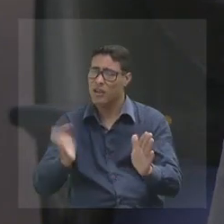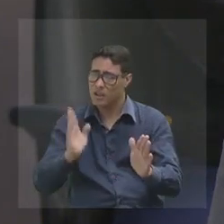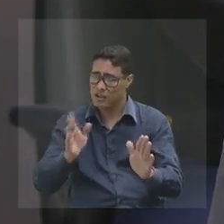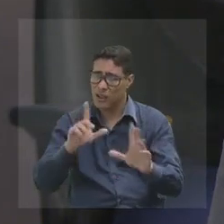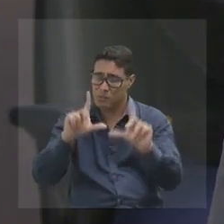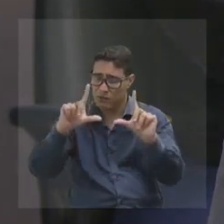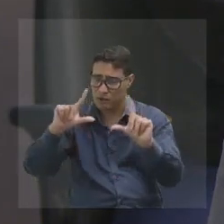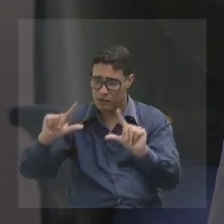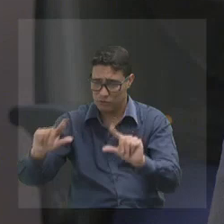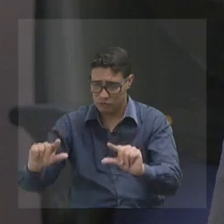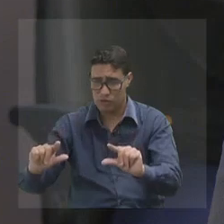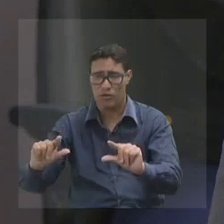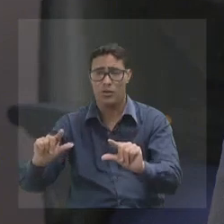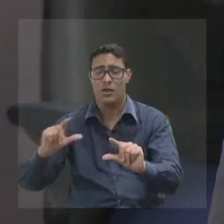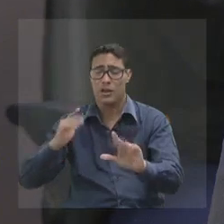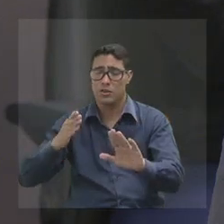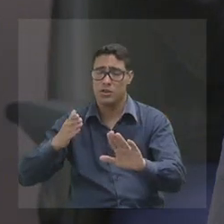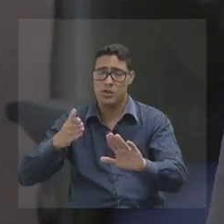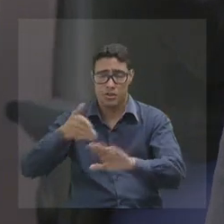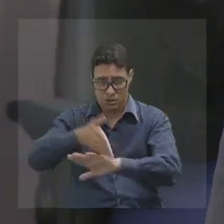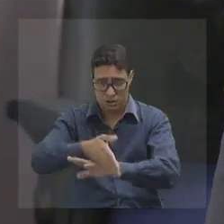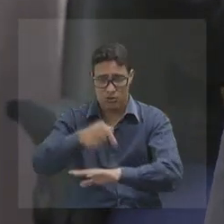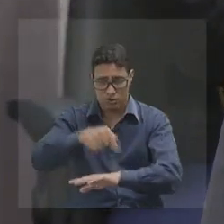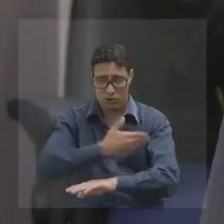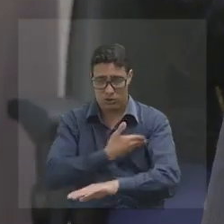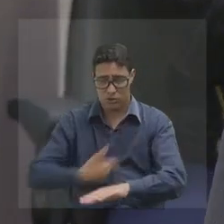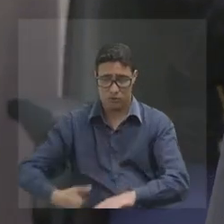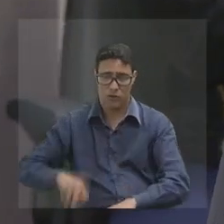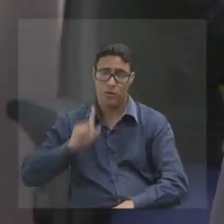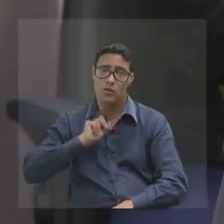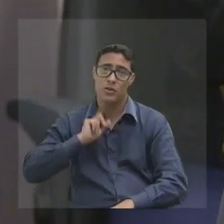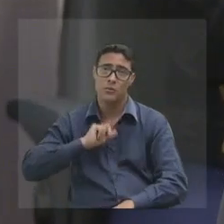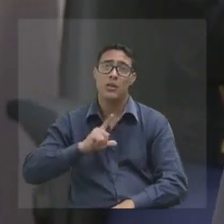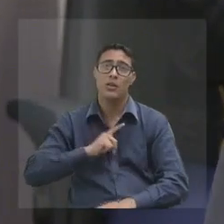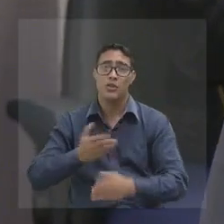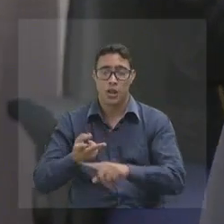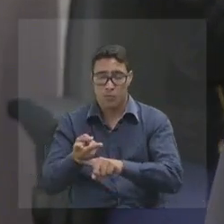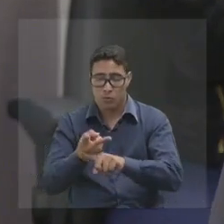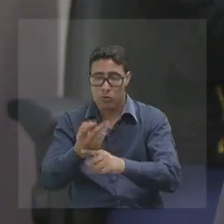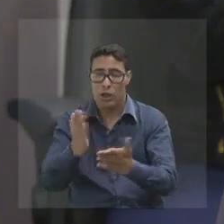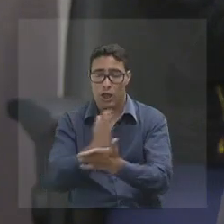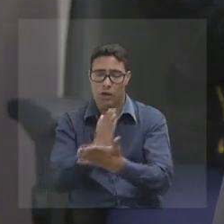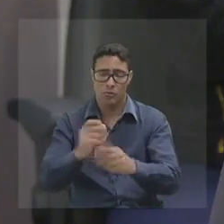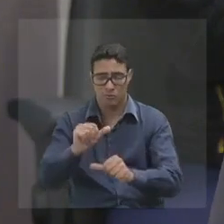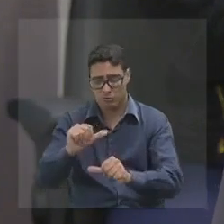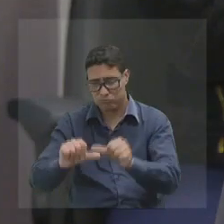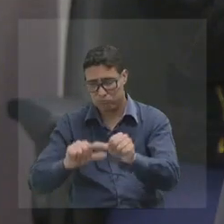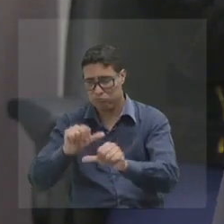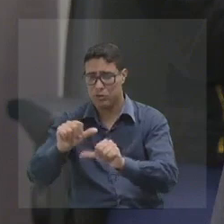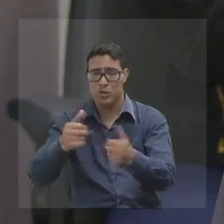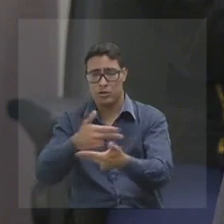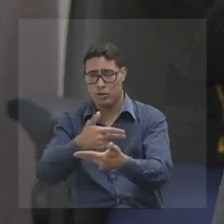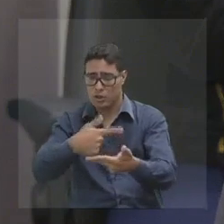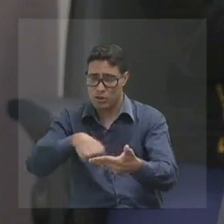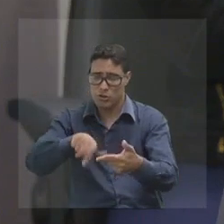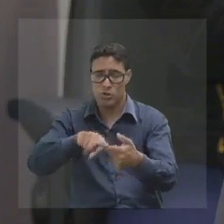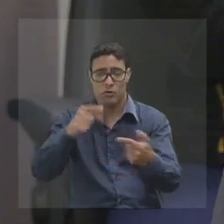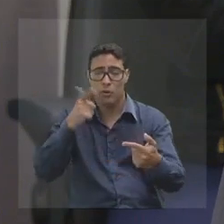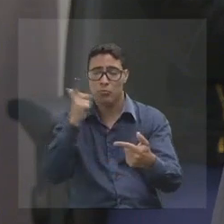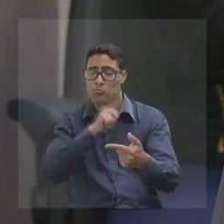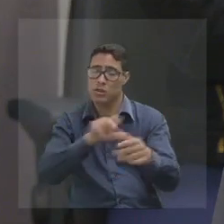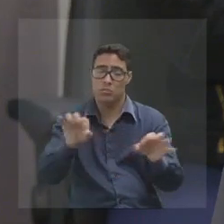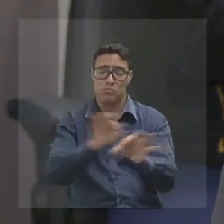nós chegamos no governo de Minas buscando aí algumas alternativas para concluir esse passivo quanto antes